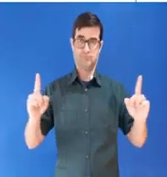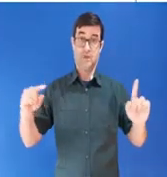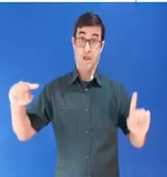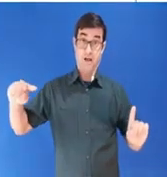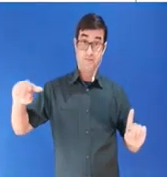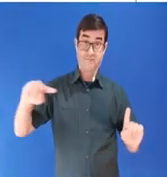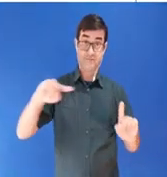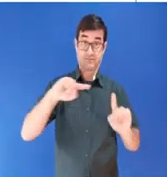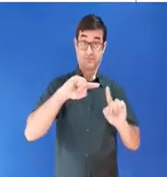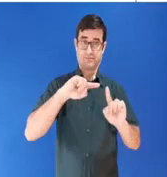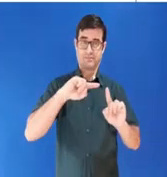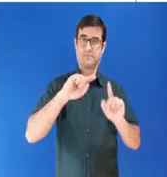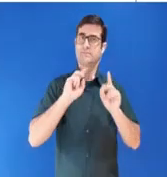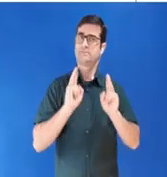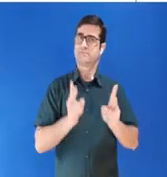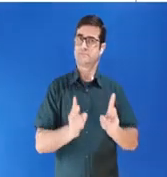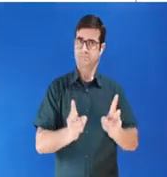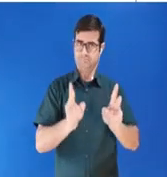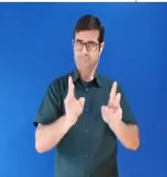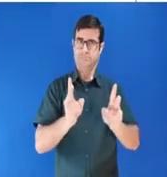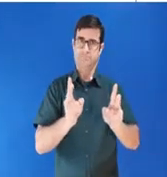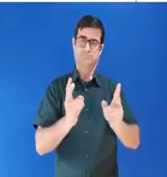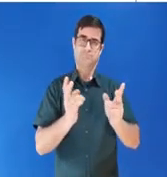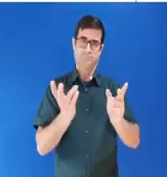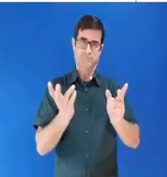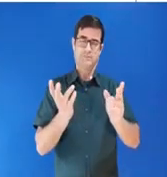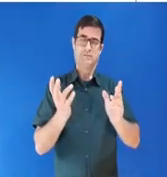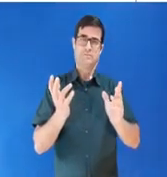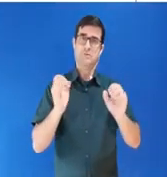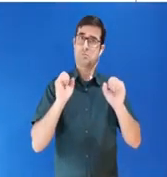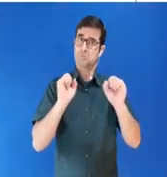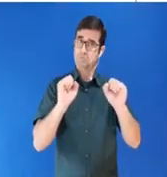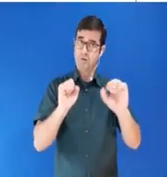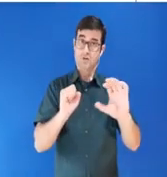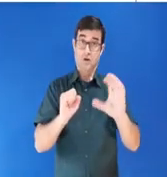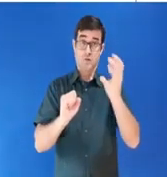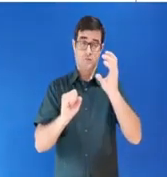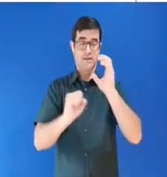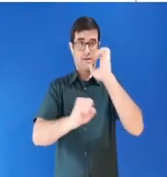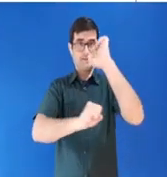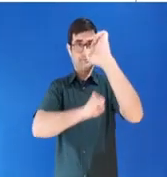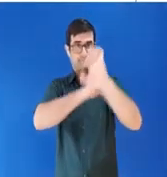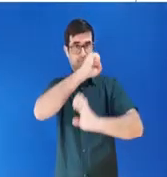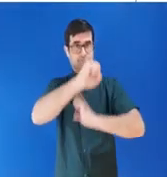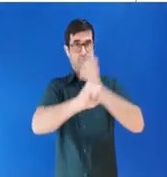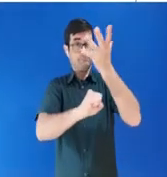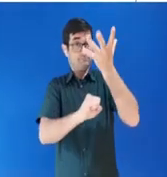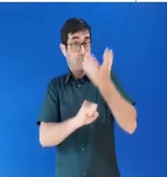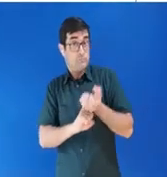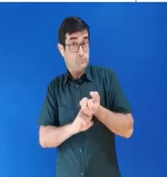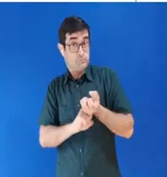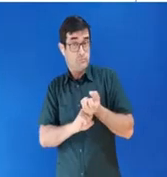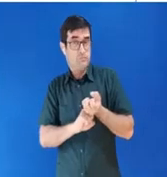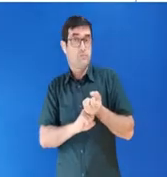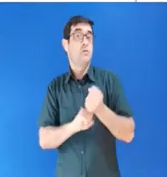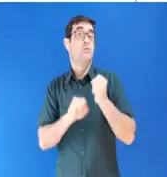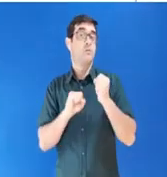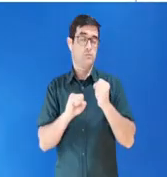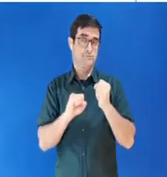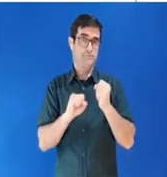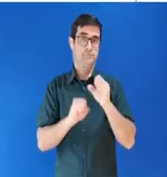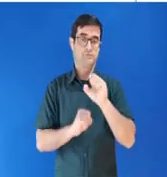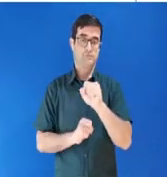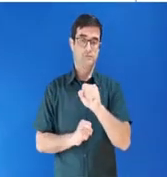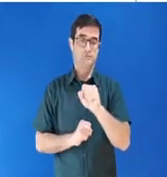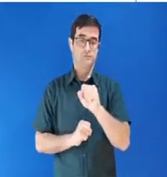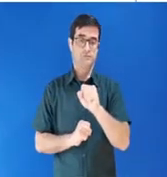ela segue, né, ela tende a seguir a carga nuclear efetiva. Então, o sódio e o cloro, os